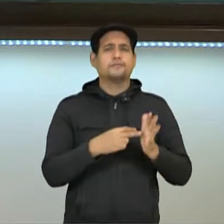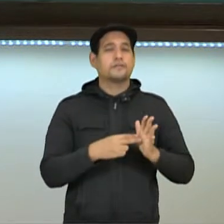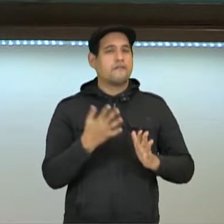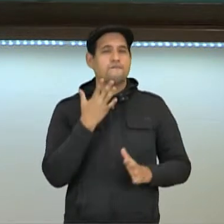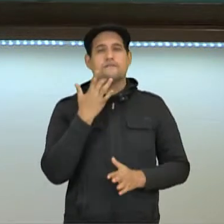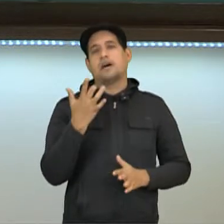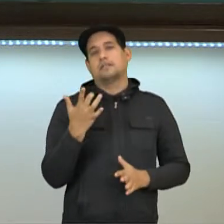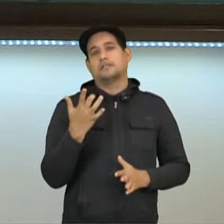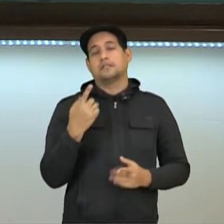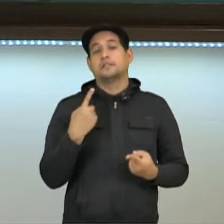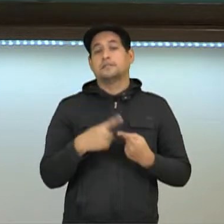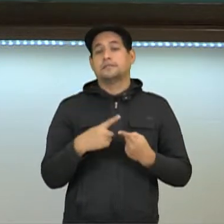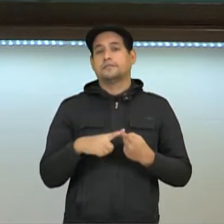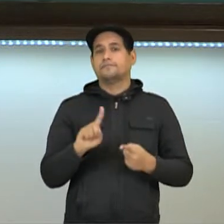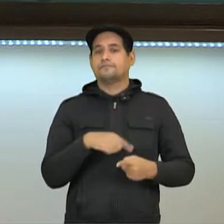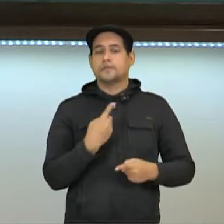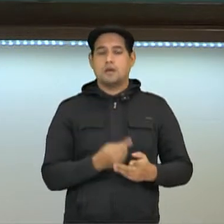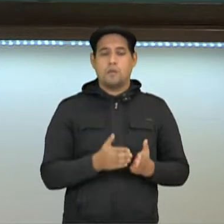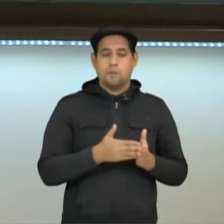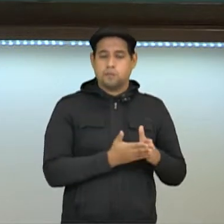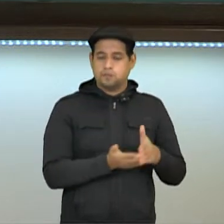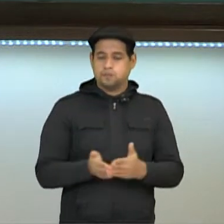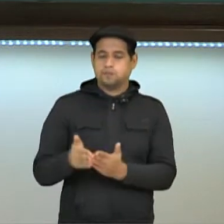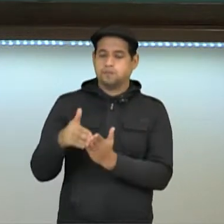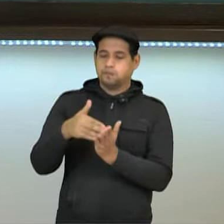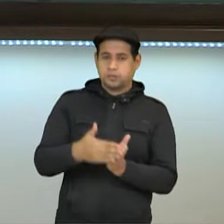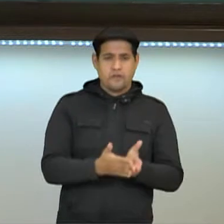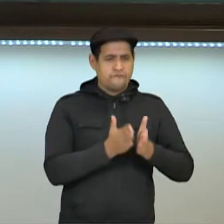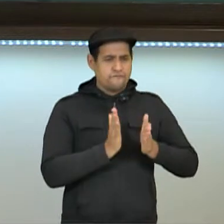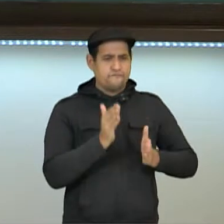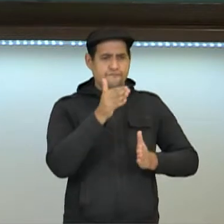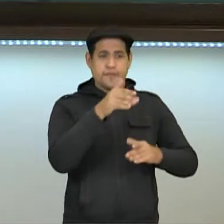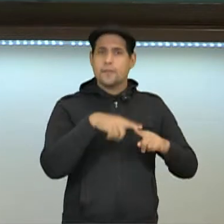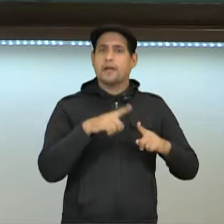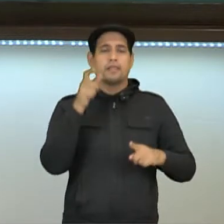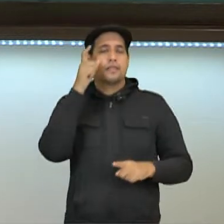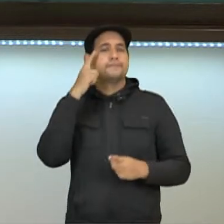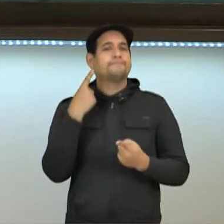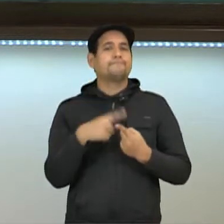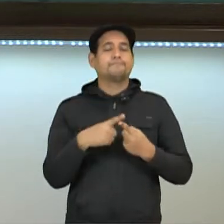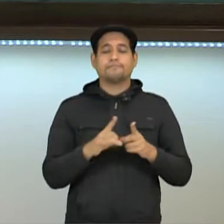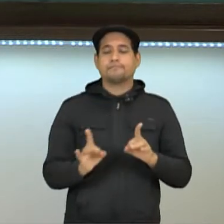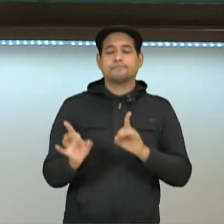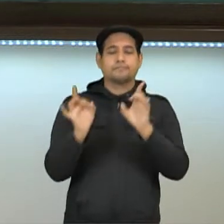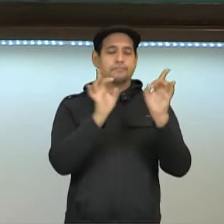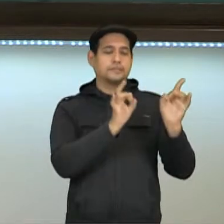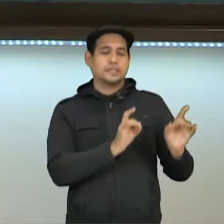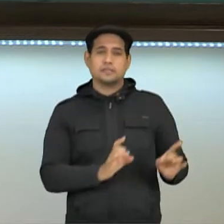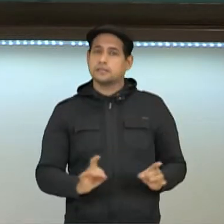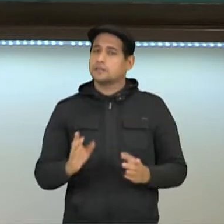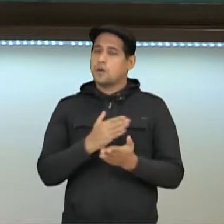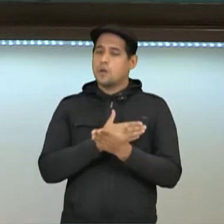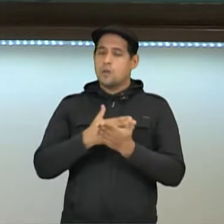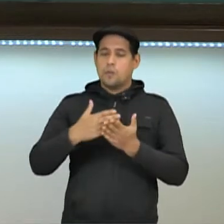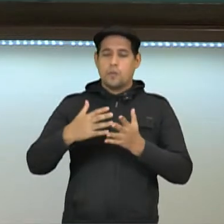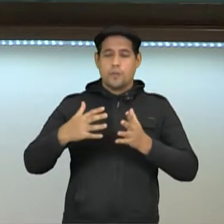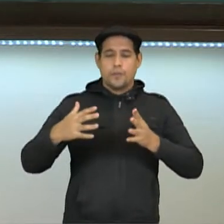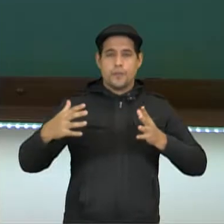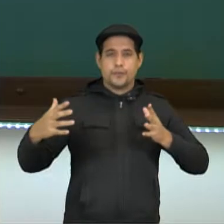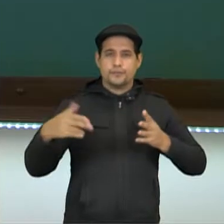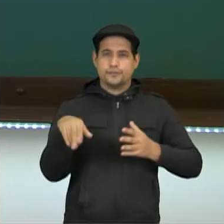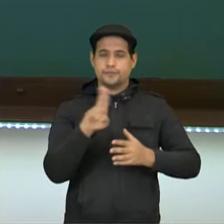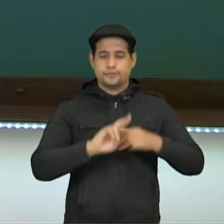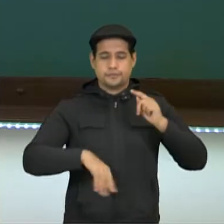para que eles se lançassem às grandes navegações. E era interessante por quê? Porque o comércio já estava aumentando, então o consumo